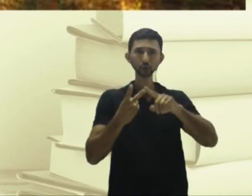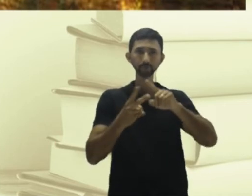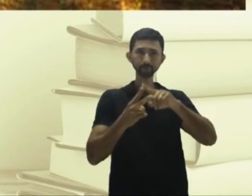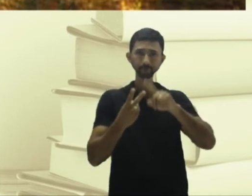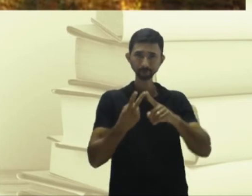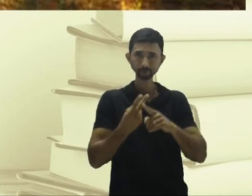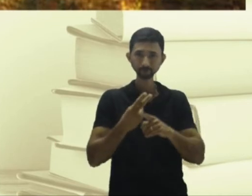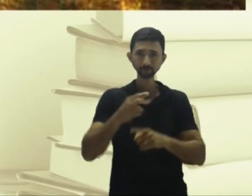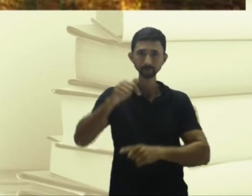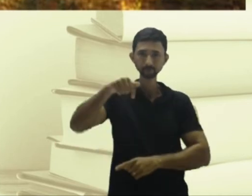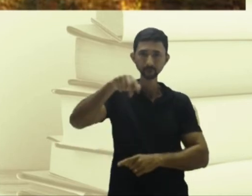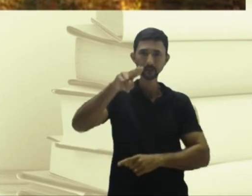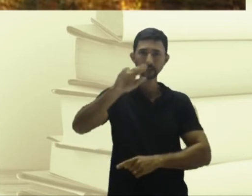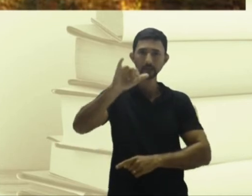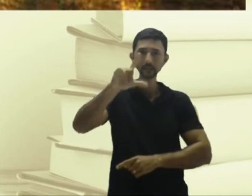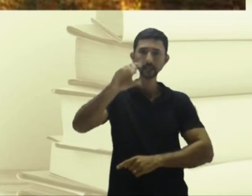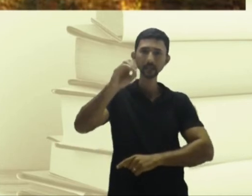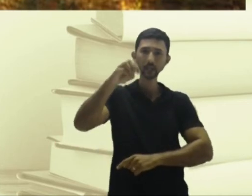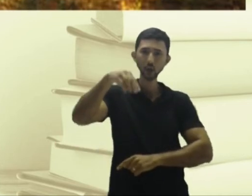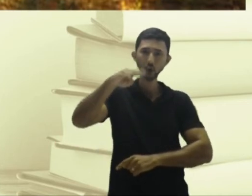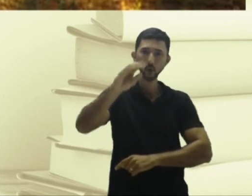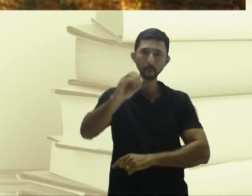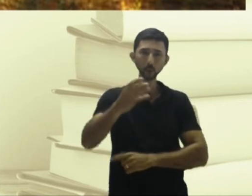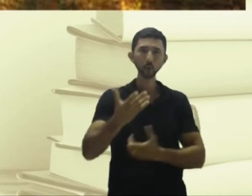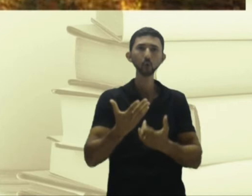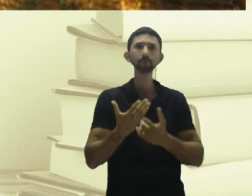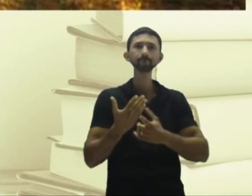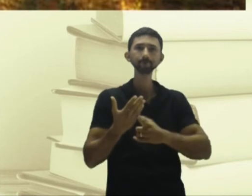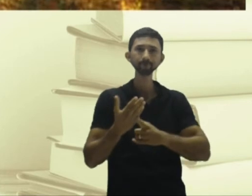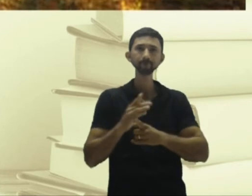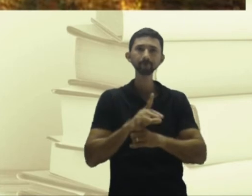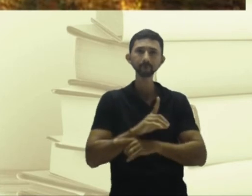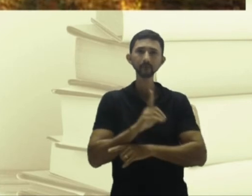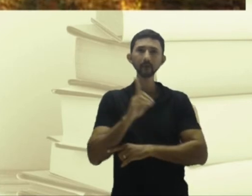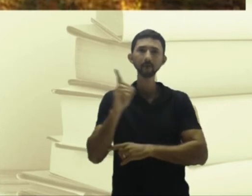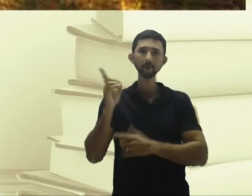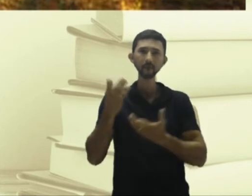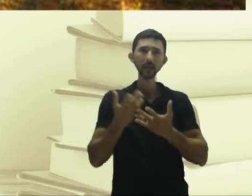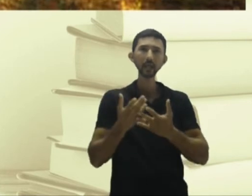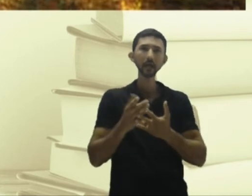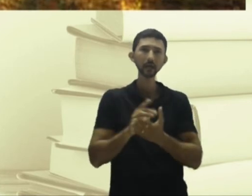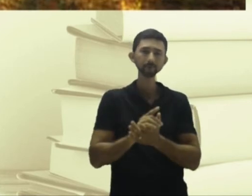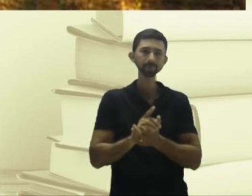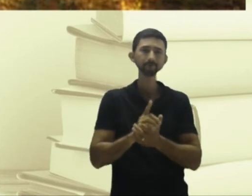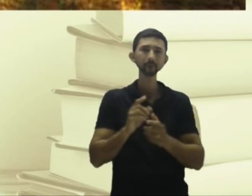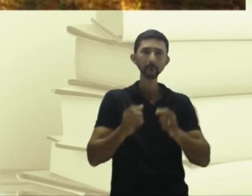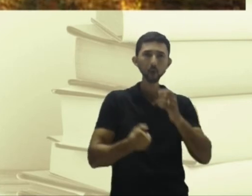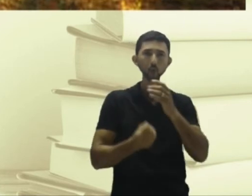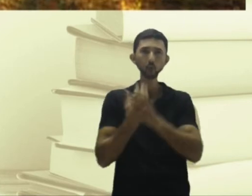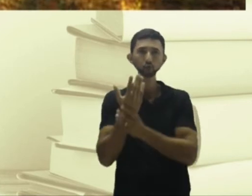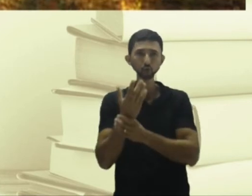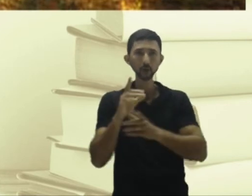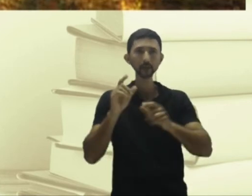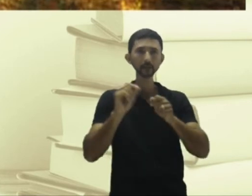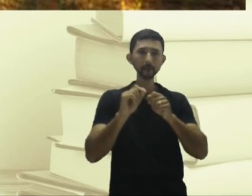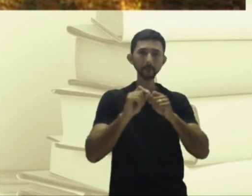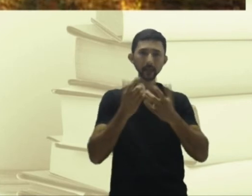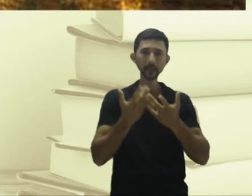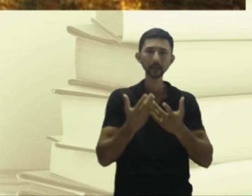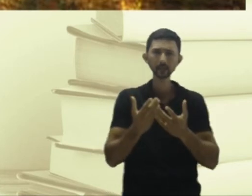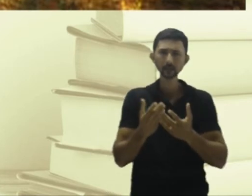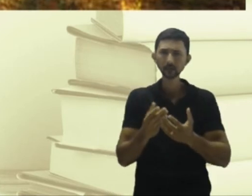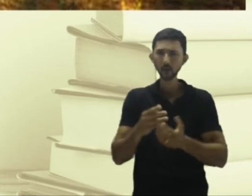O Quilombo dos Palmares, que foi formado na Serra da Barriga, em Alagoas, que teve como seu líder